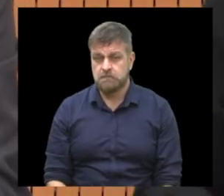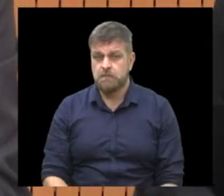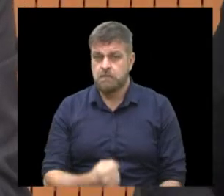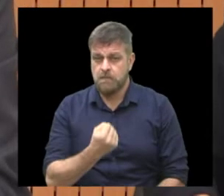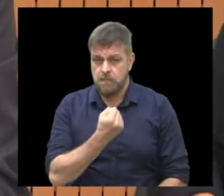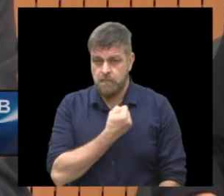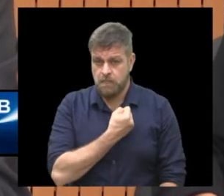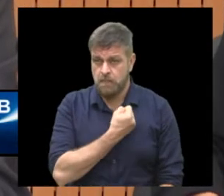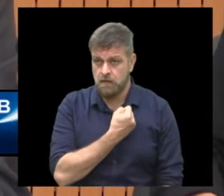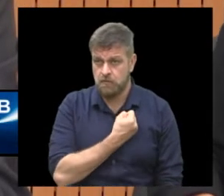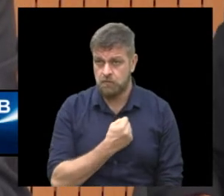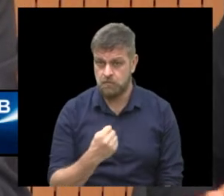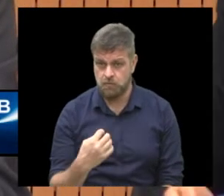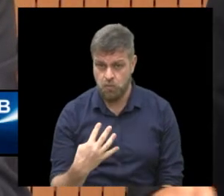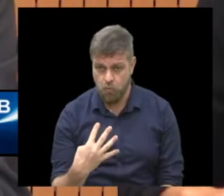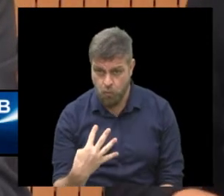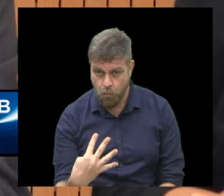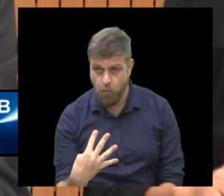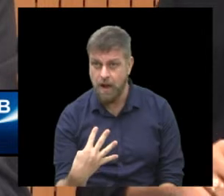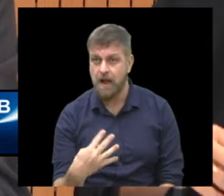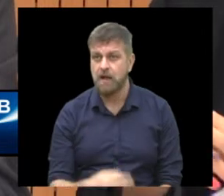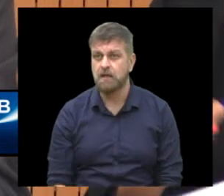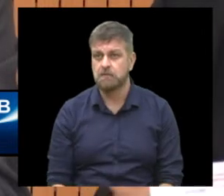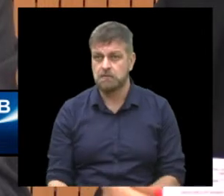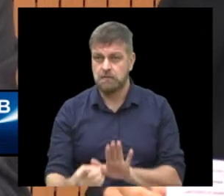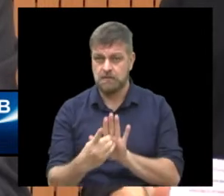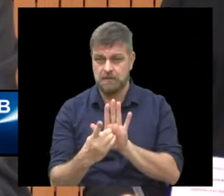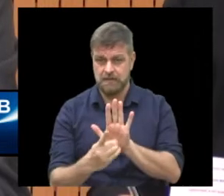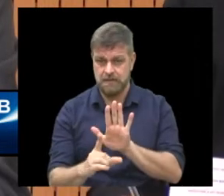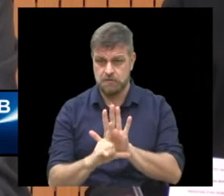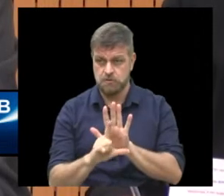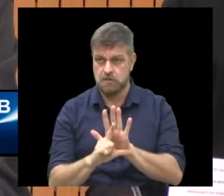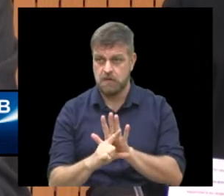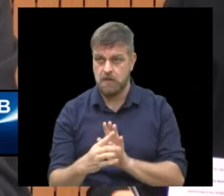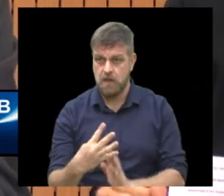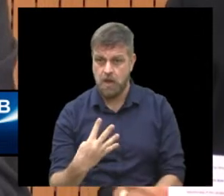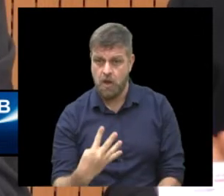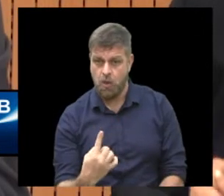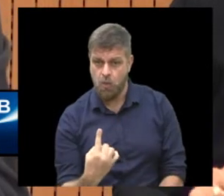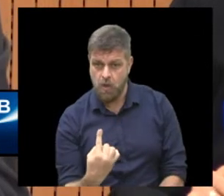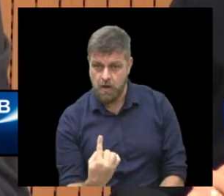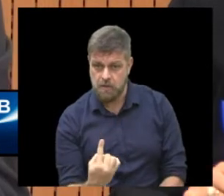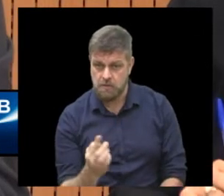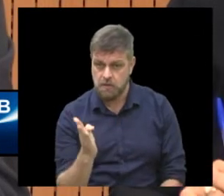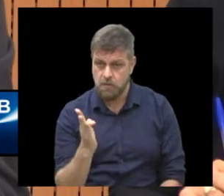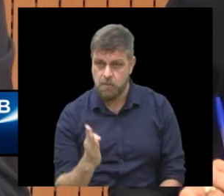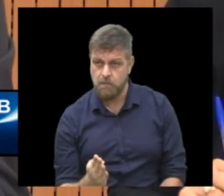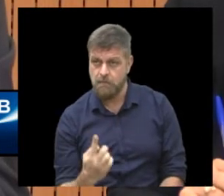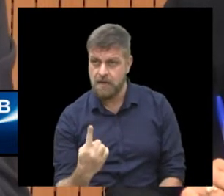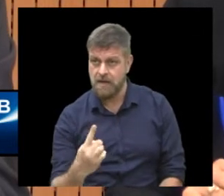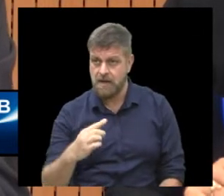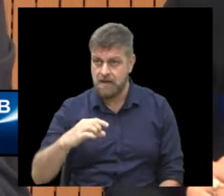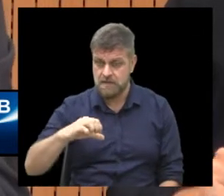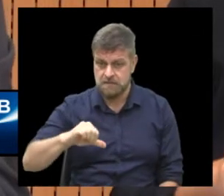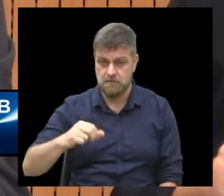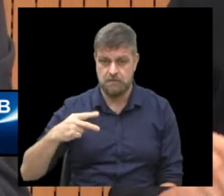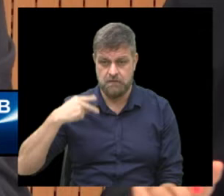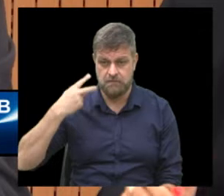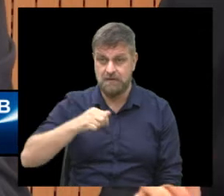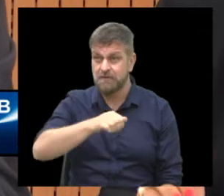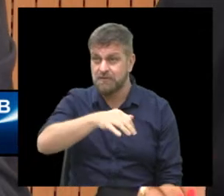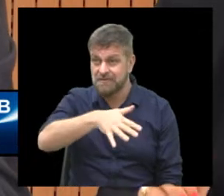Incluído na pauta em regime de urgência, mediante requerimento 32519, devidamente aprovado. Item